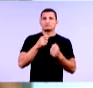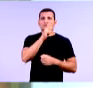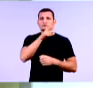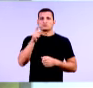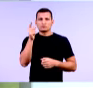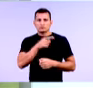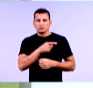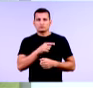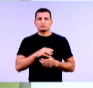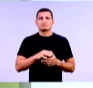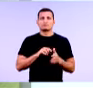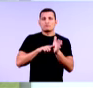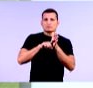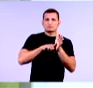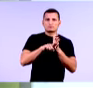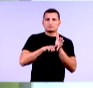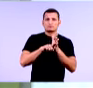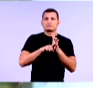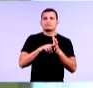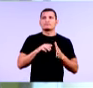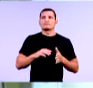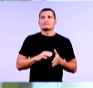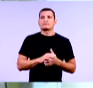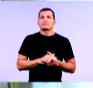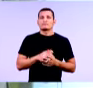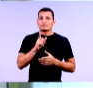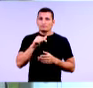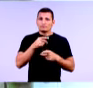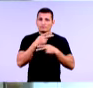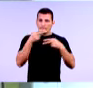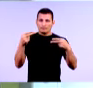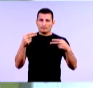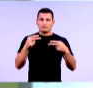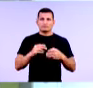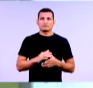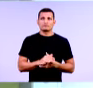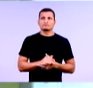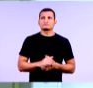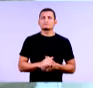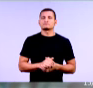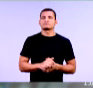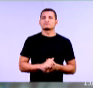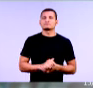consultar, né? Então, isso seria um objeto.